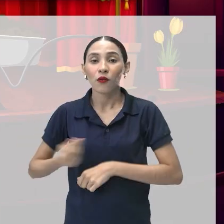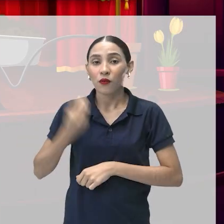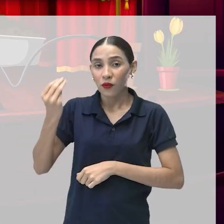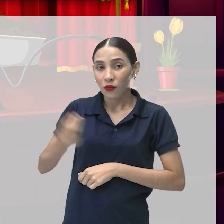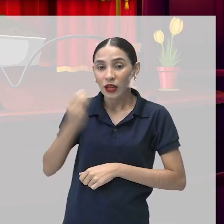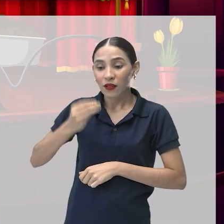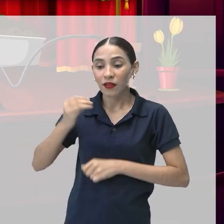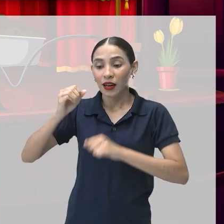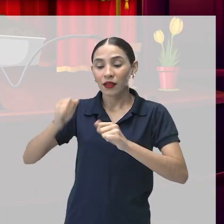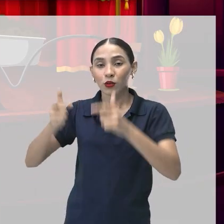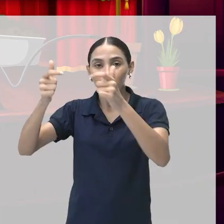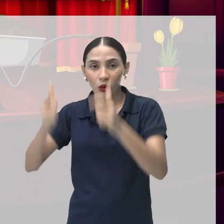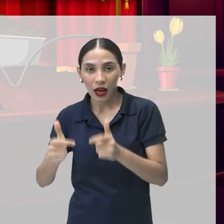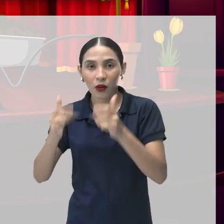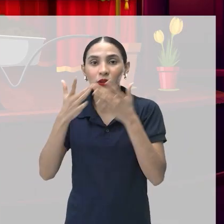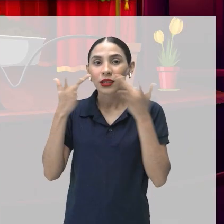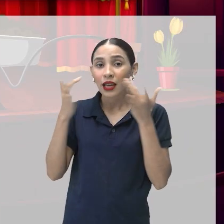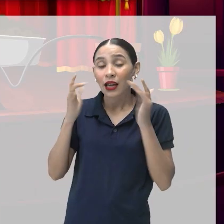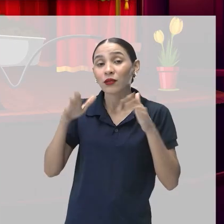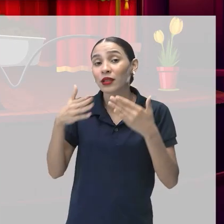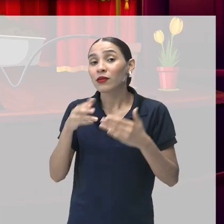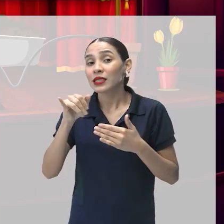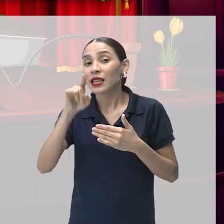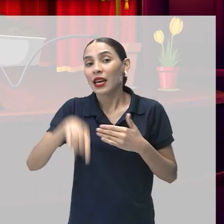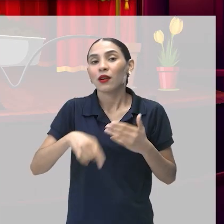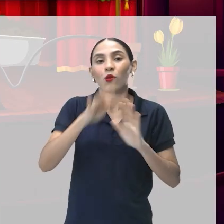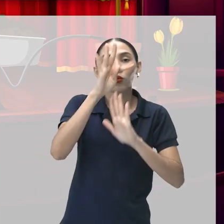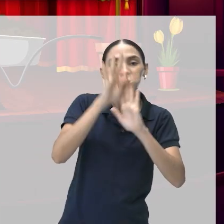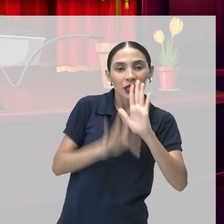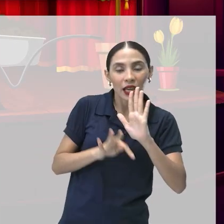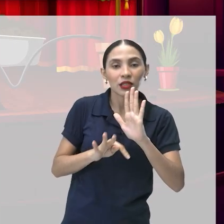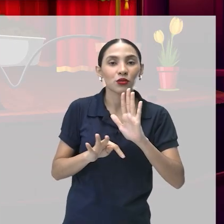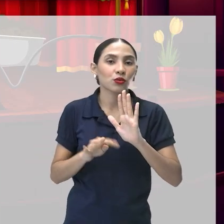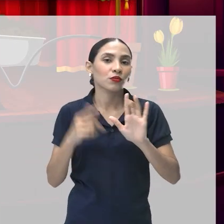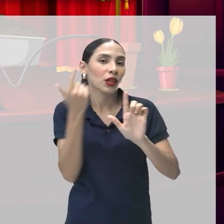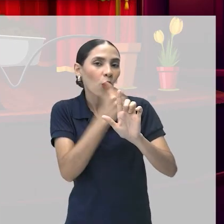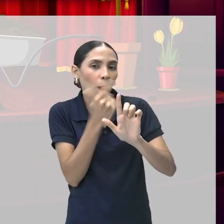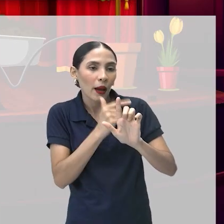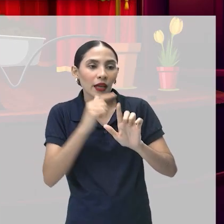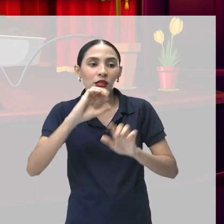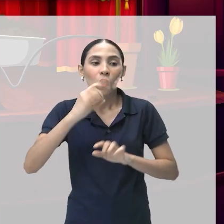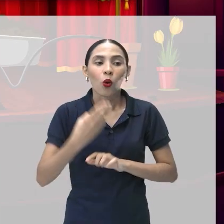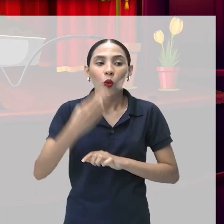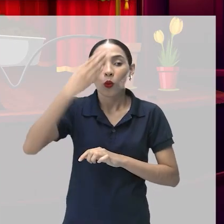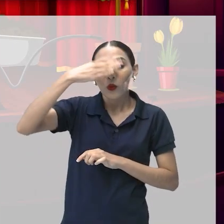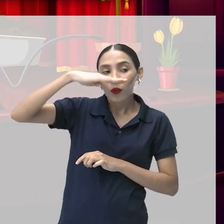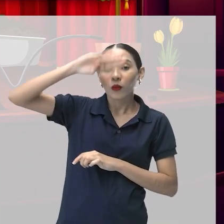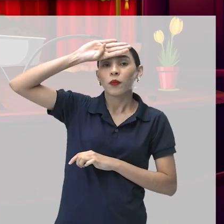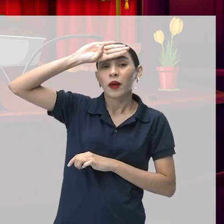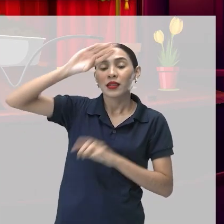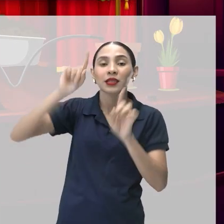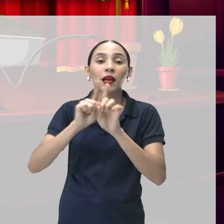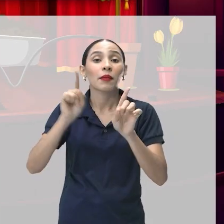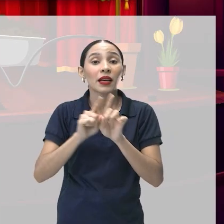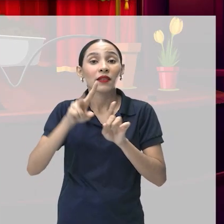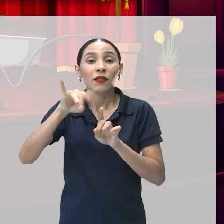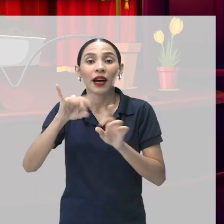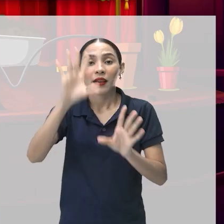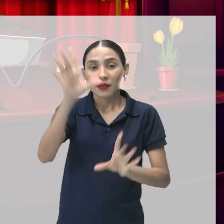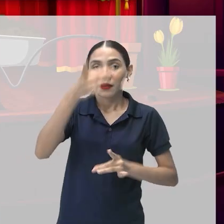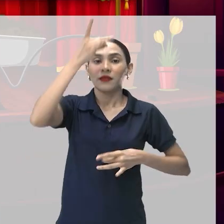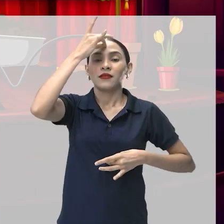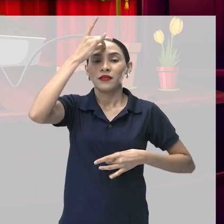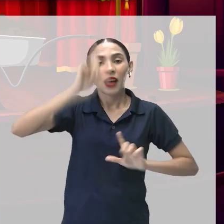no palco. Então, se é um texto dramático, ou um texto de comédia, ou uma sátira, ele que vai dar